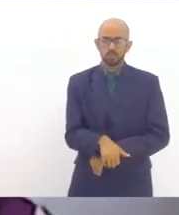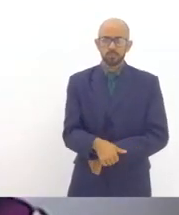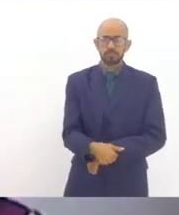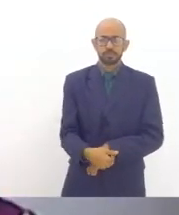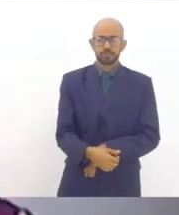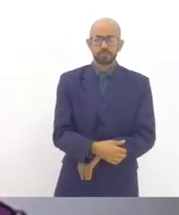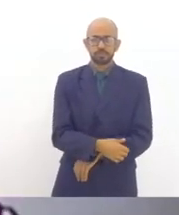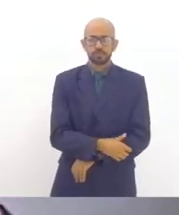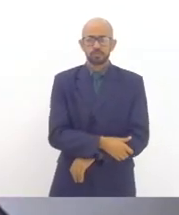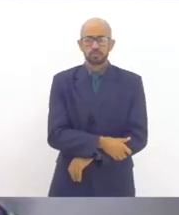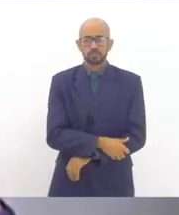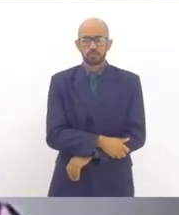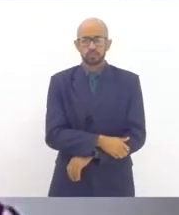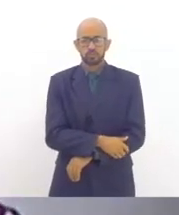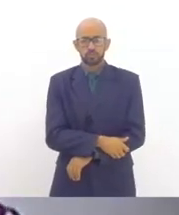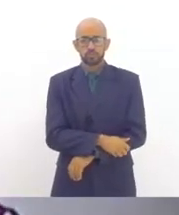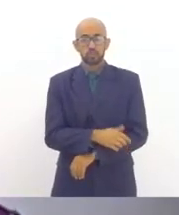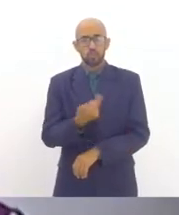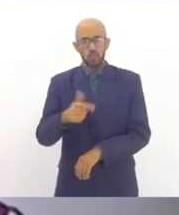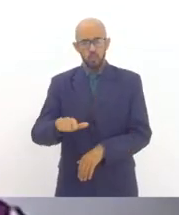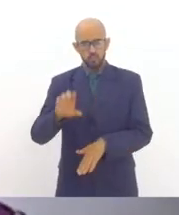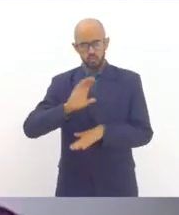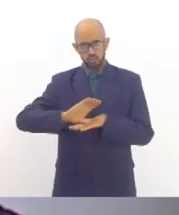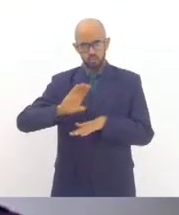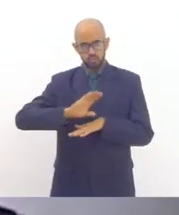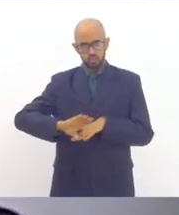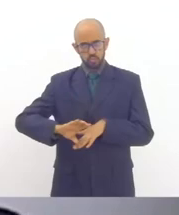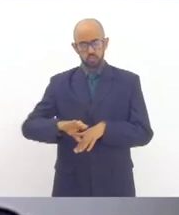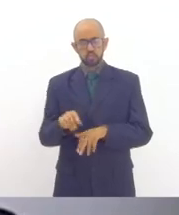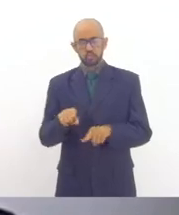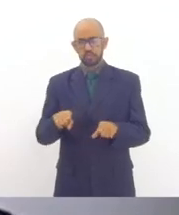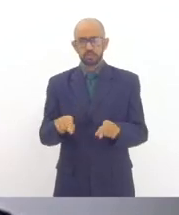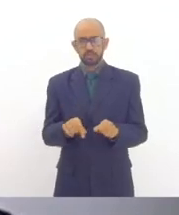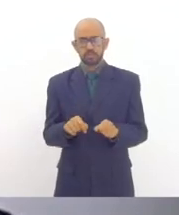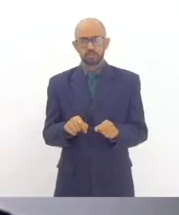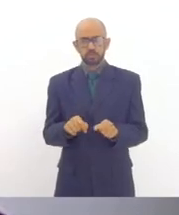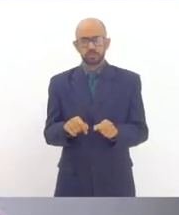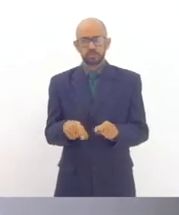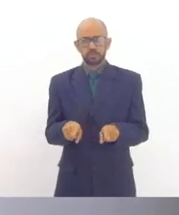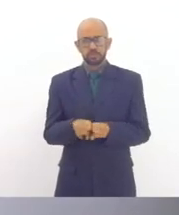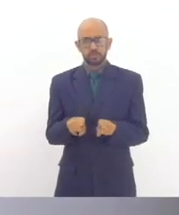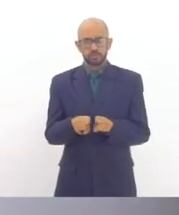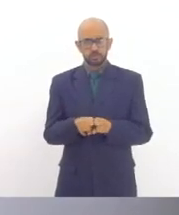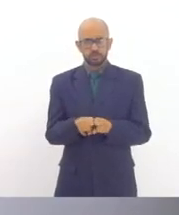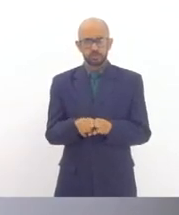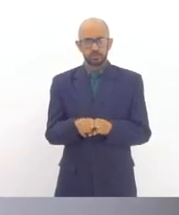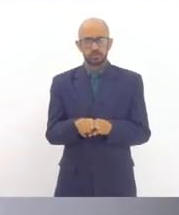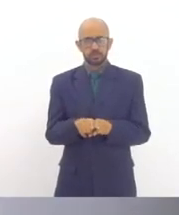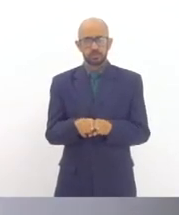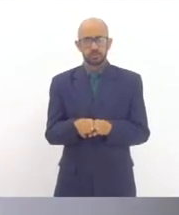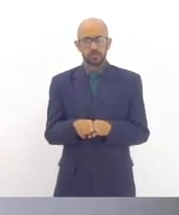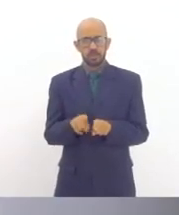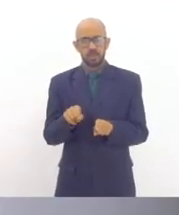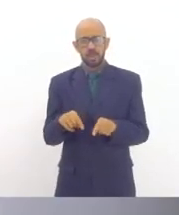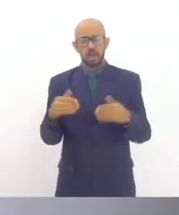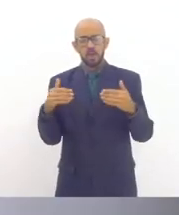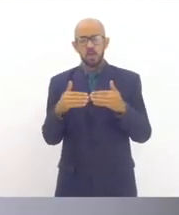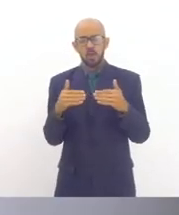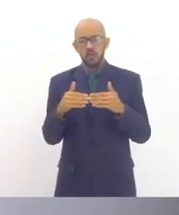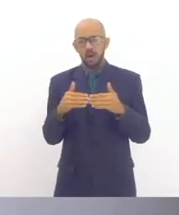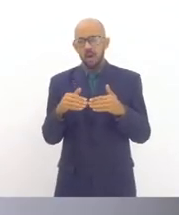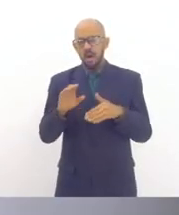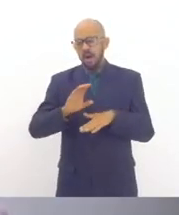E outros cursos, aí não é a maioria, eles ofertam de acordo com o seu curso. Eles